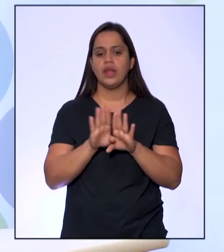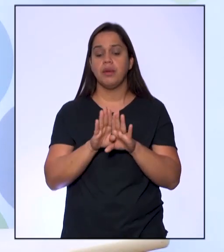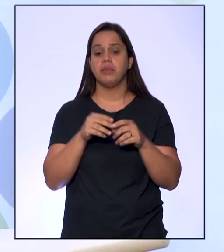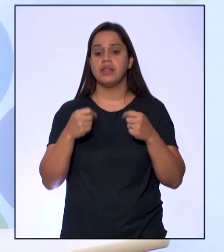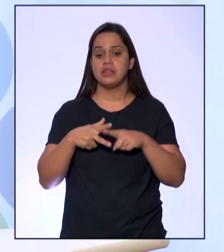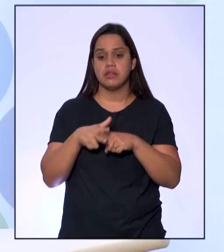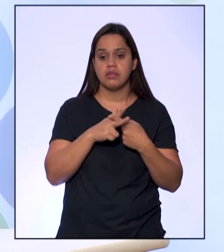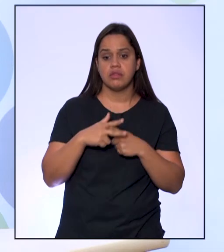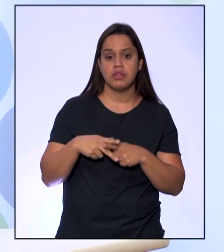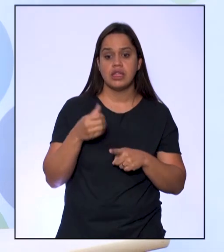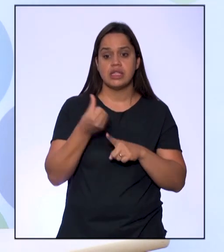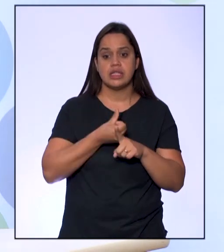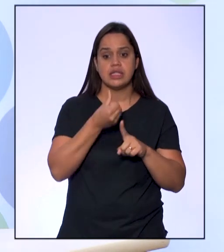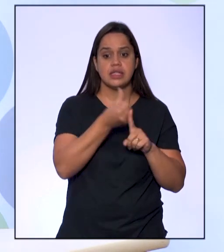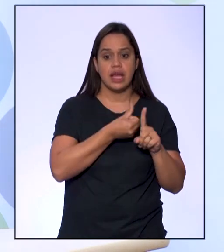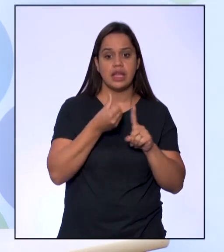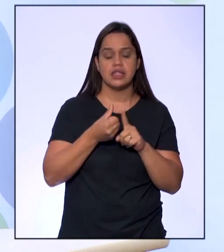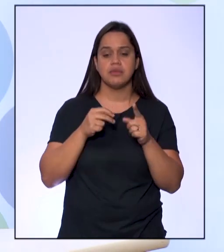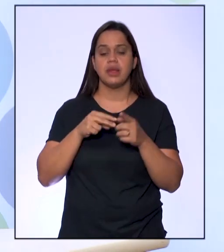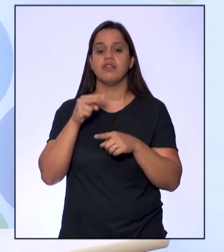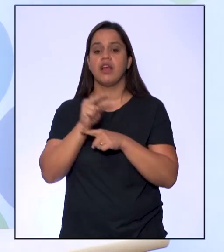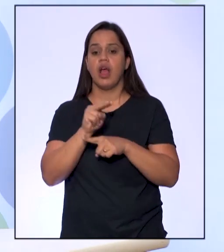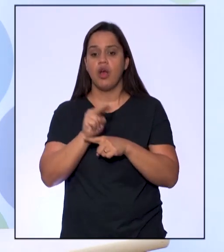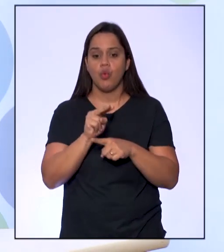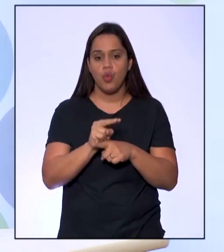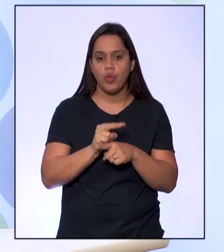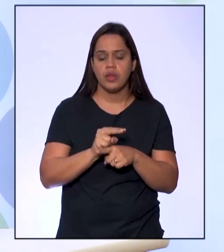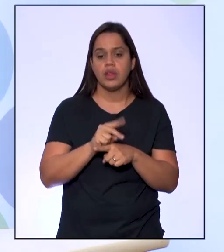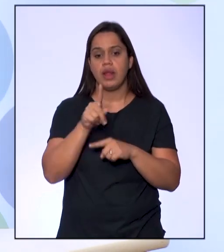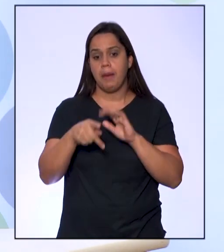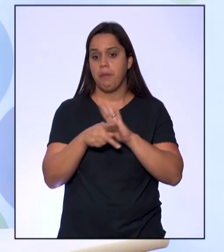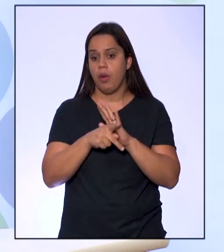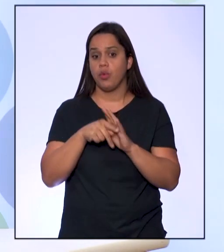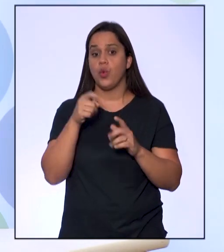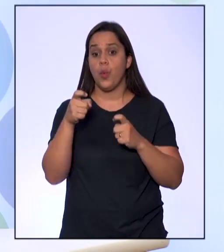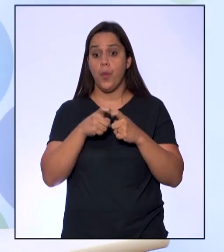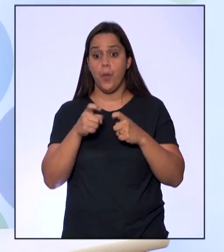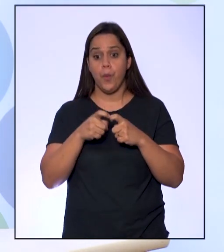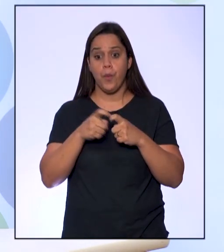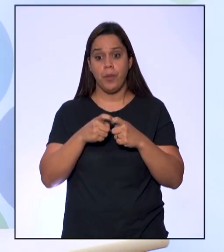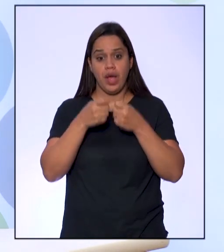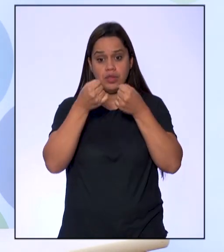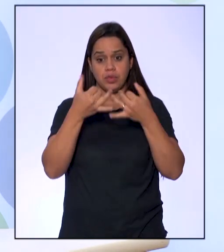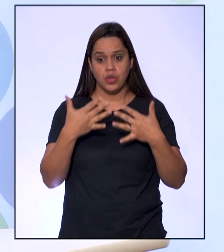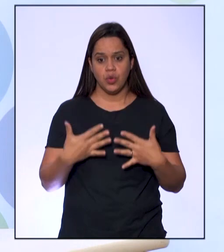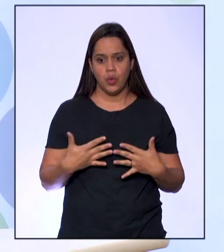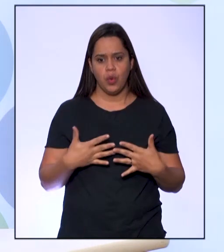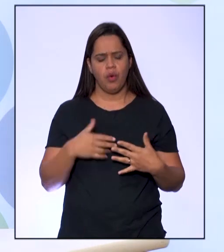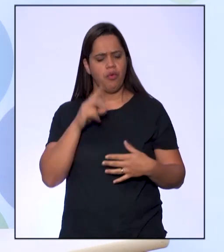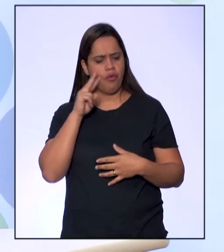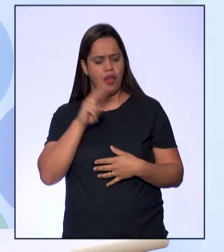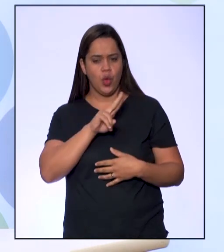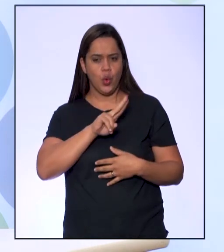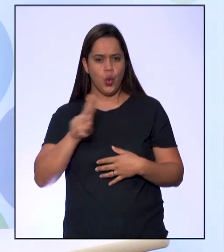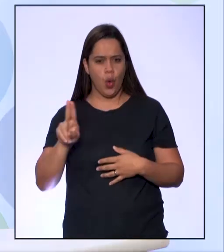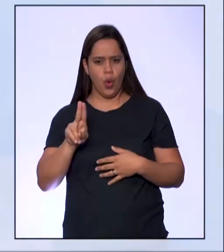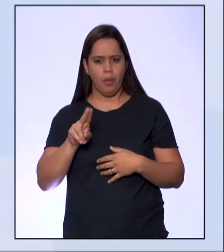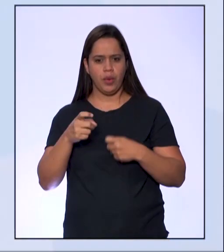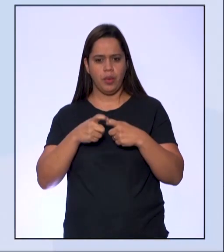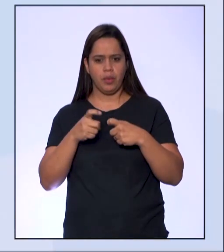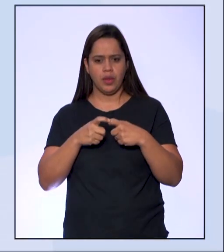Então, essa é a citação do médico. Ok? Olha o nome diferente Exatamente, desse médico. do Dr.